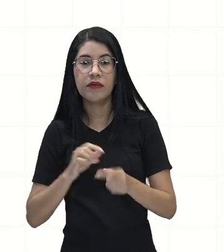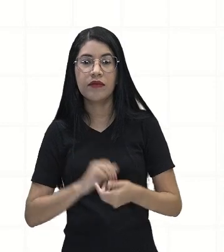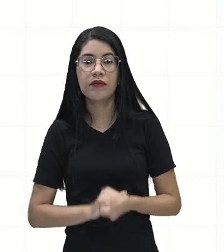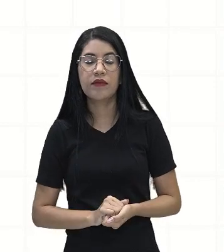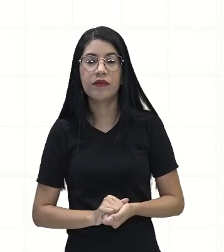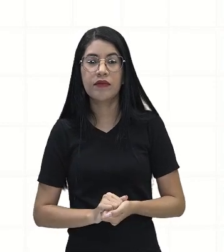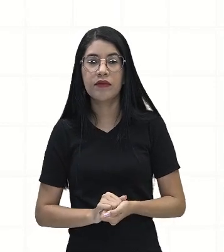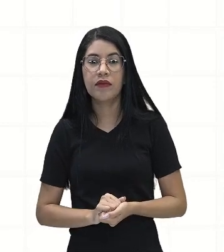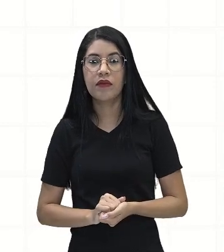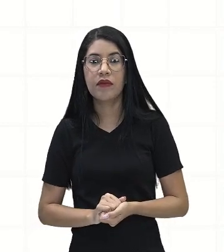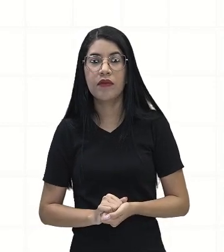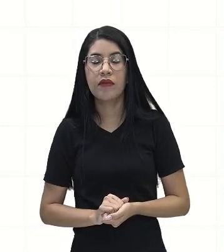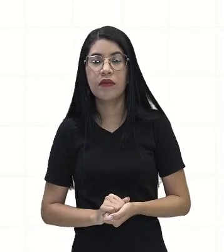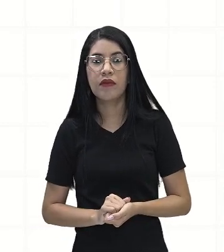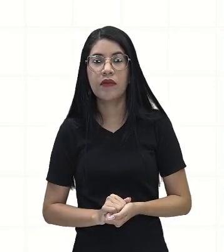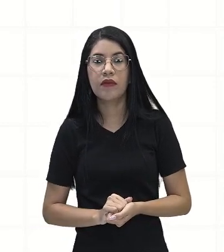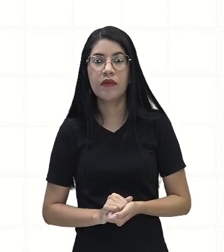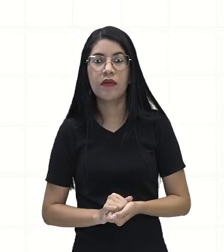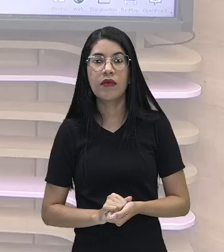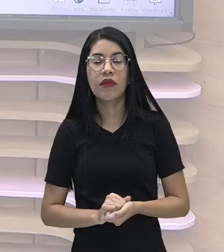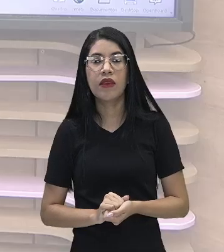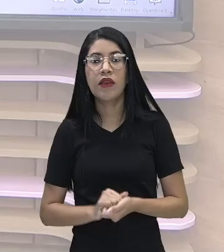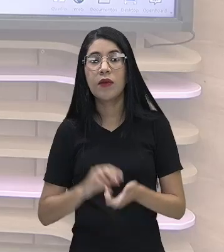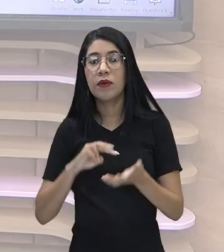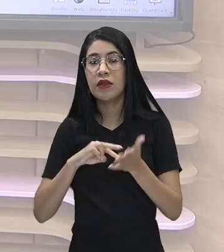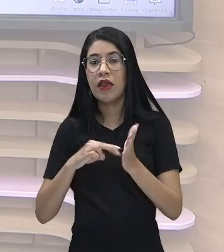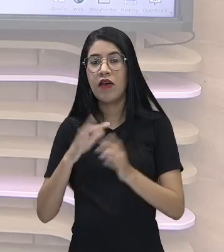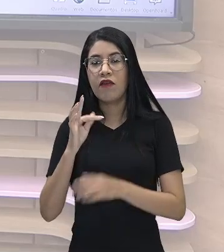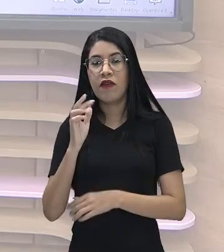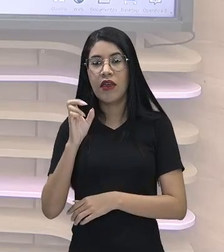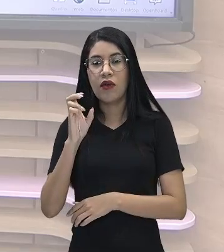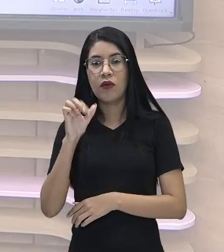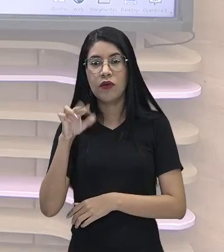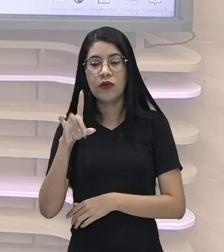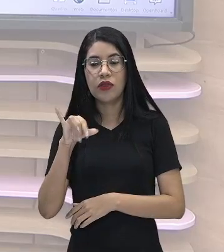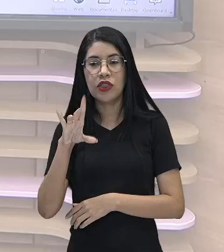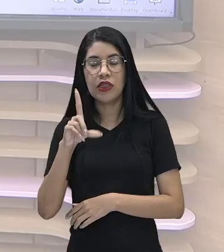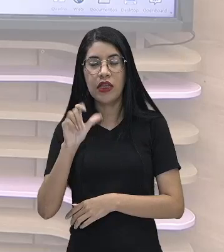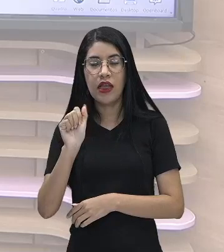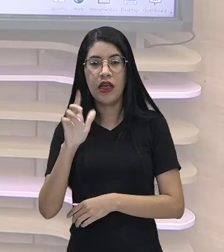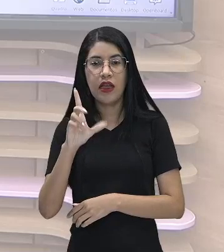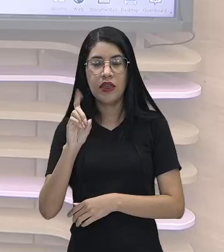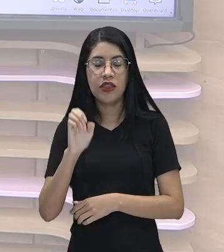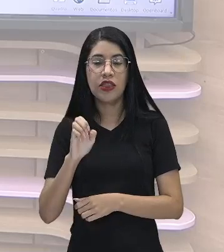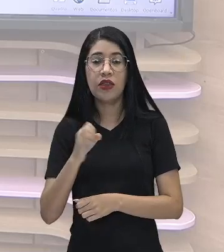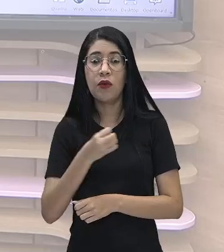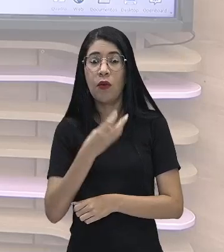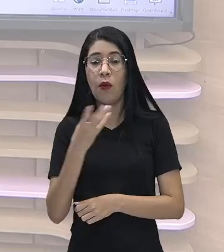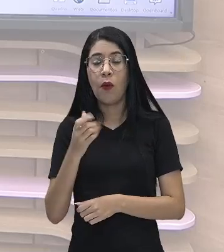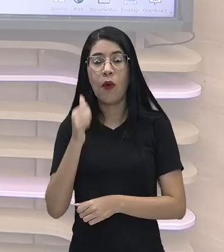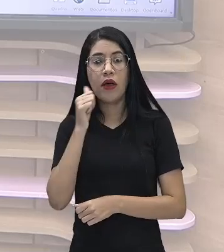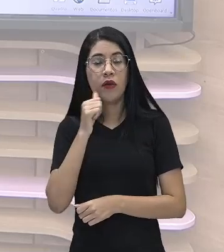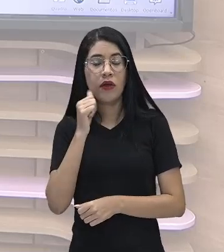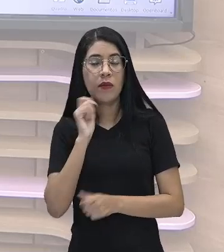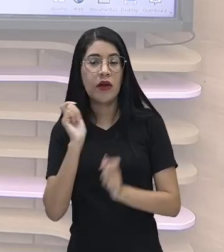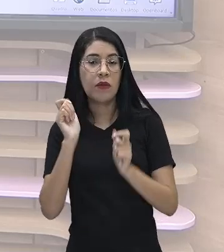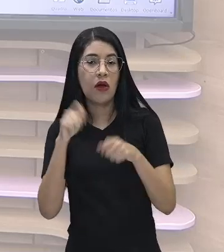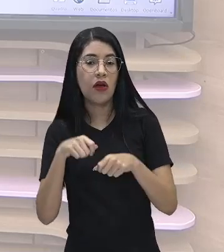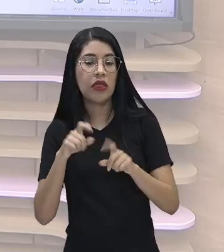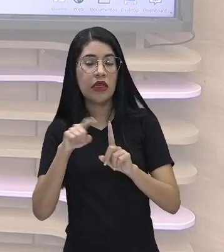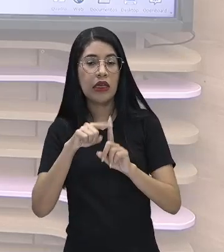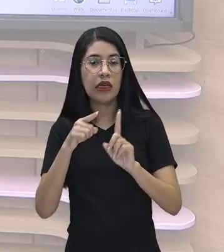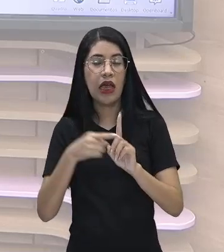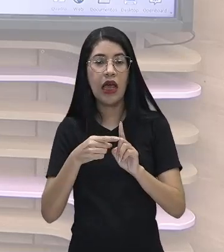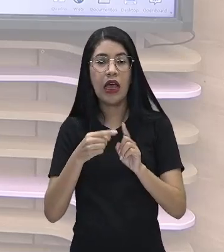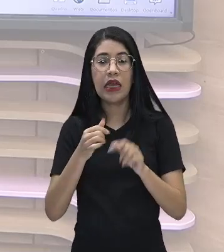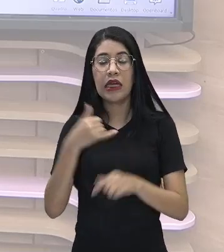É o número médio, é uma média, né, do número de filhos por mulheres entre 15 a 49 anos